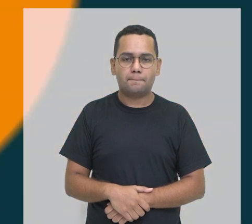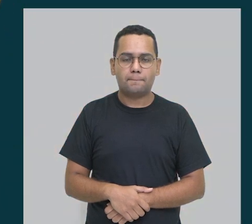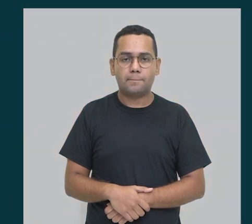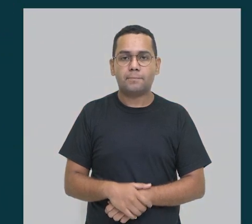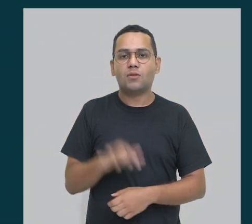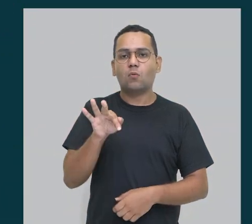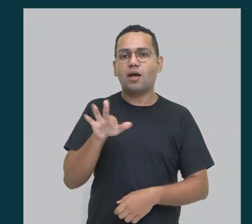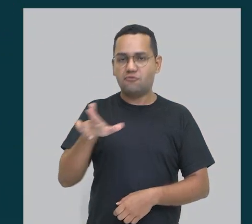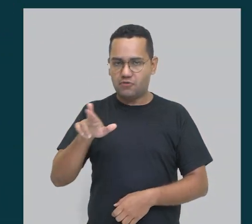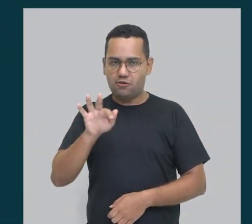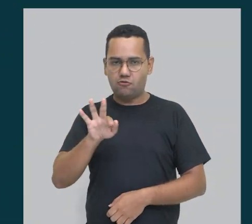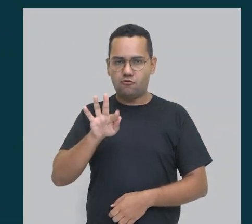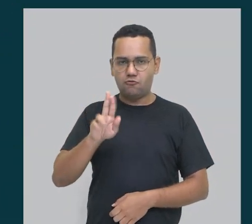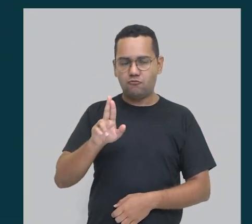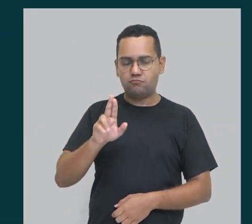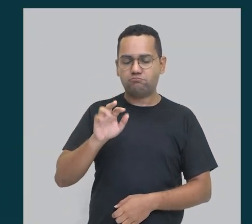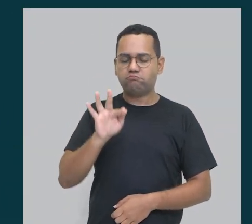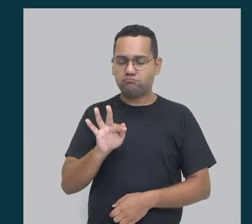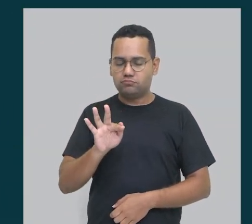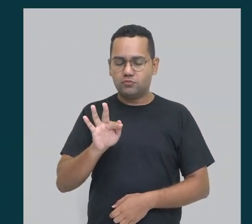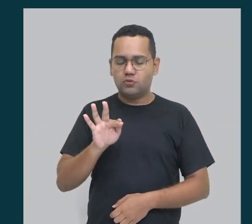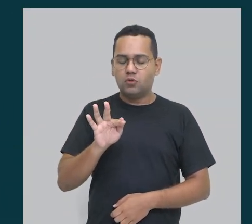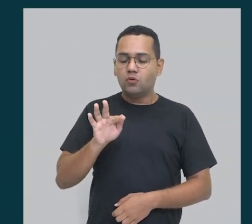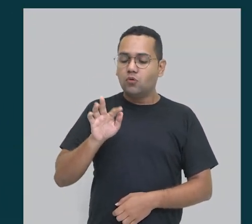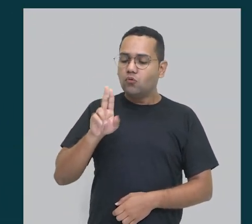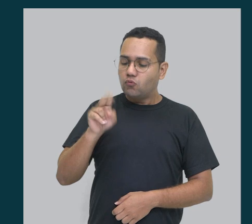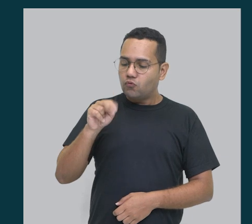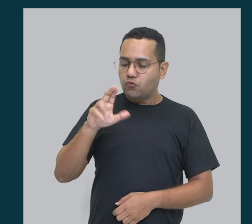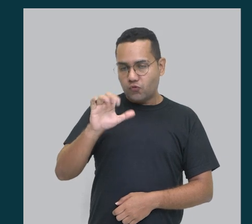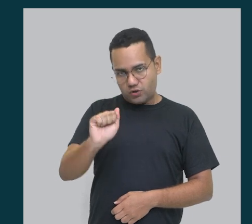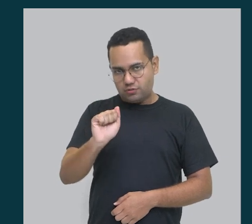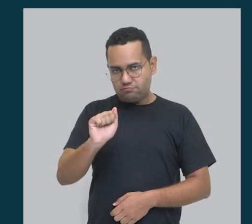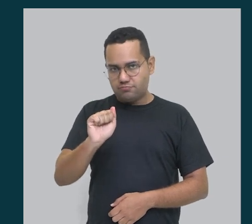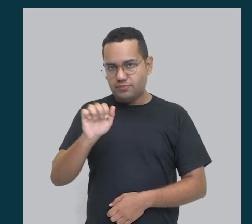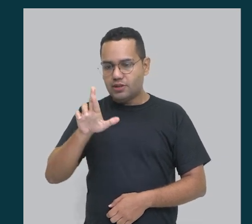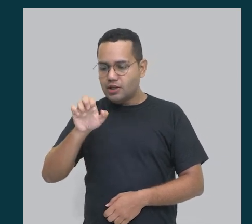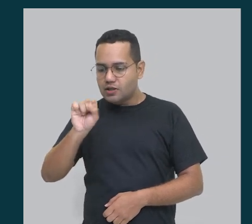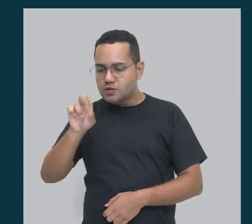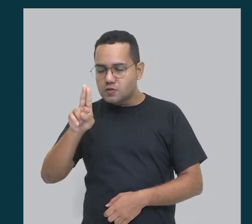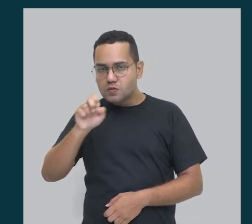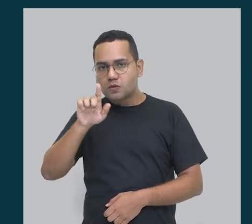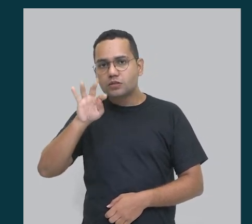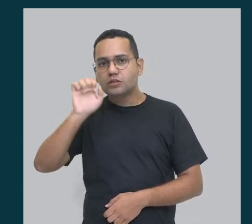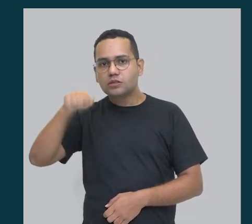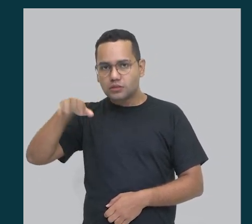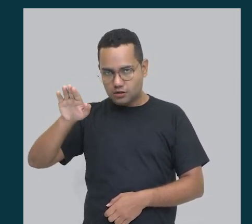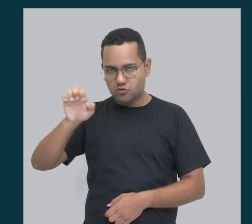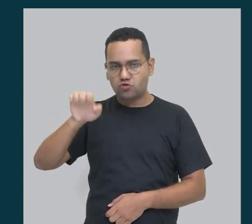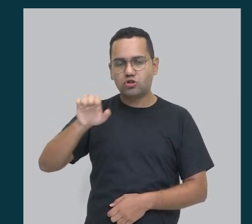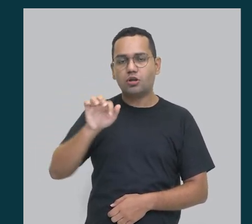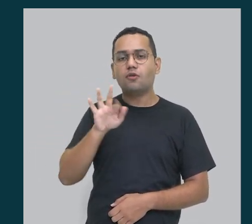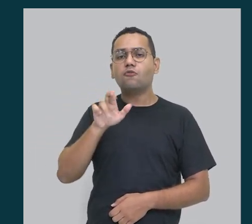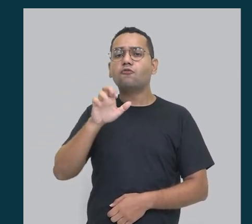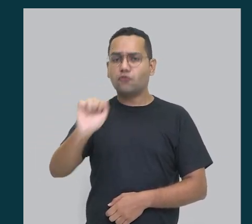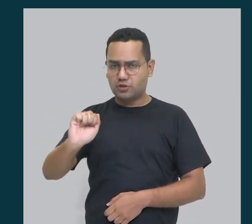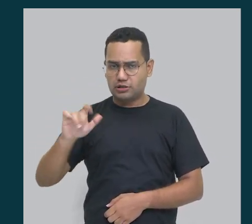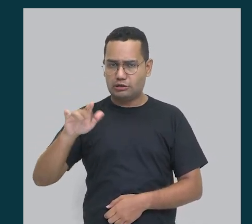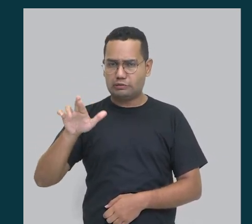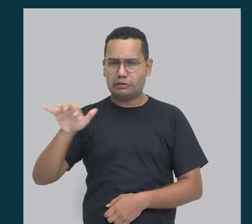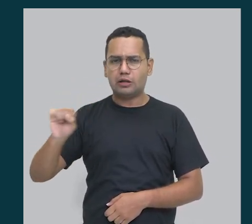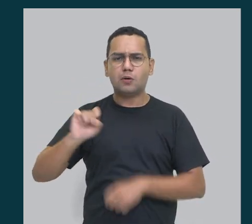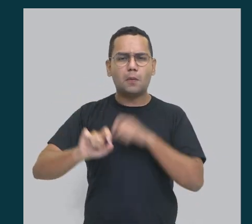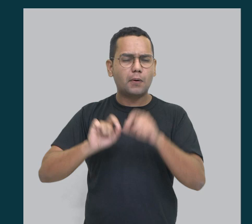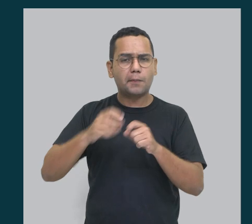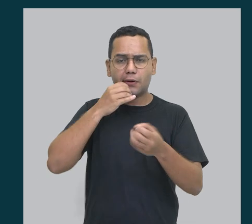força resultante da fusão nuclear, ou seja, aquela força ali da temperatura no núcleo da estrela, né, que transforma um